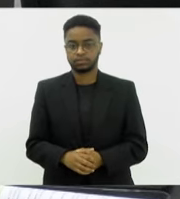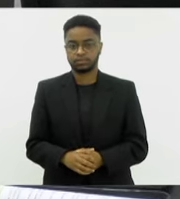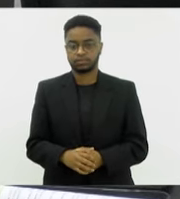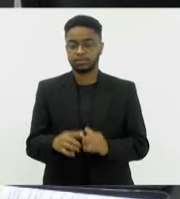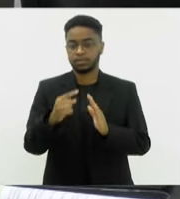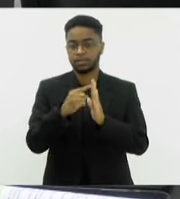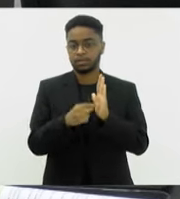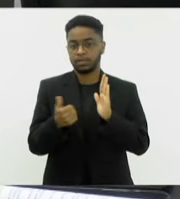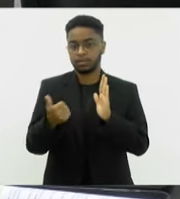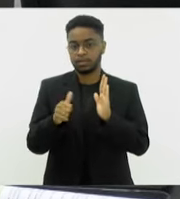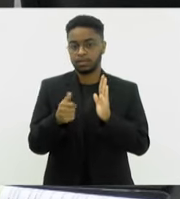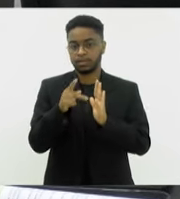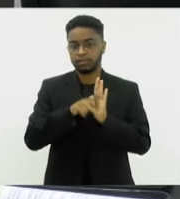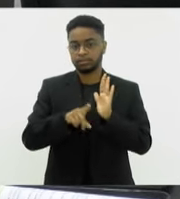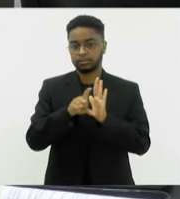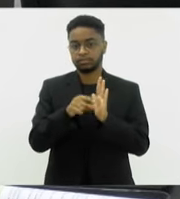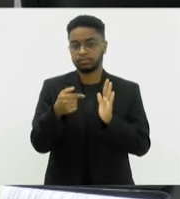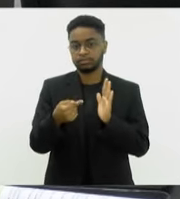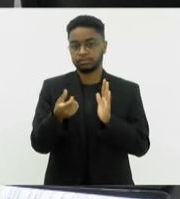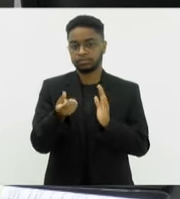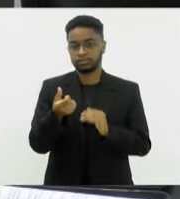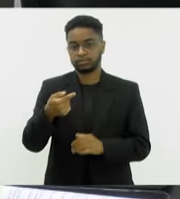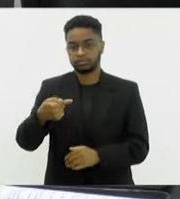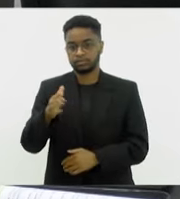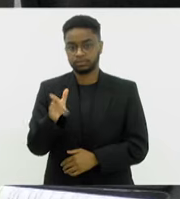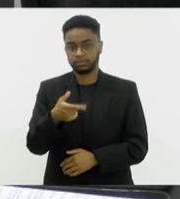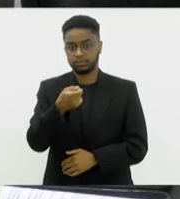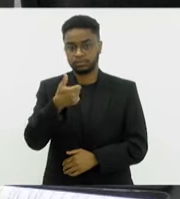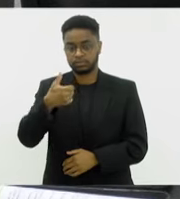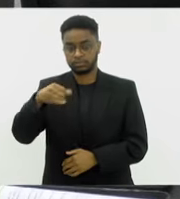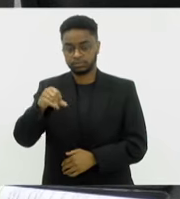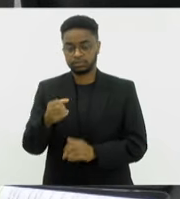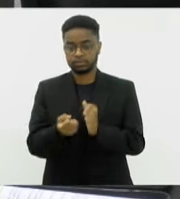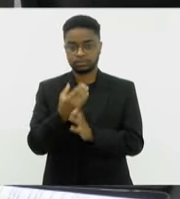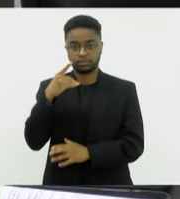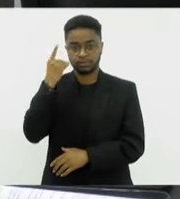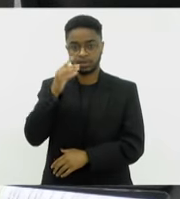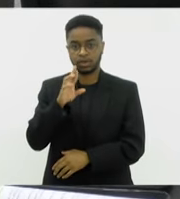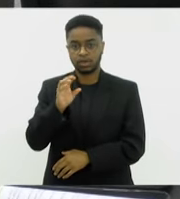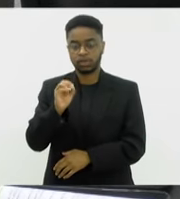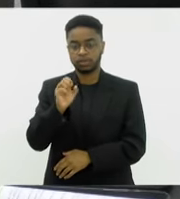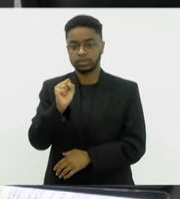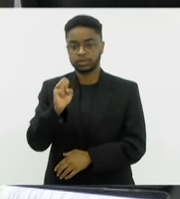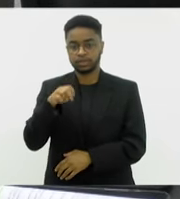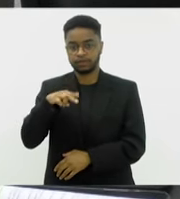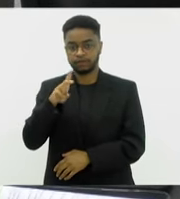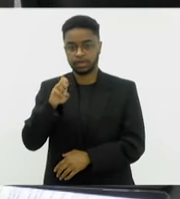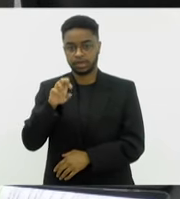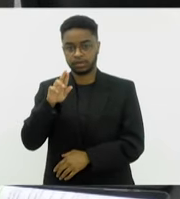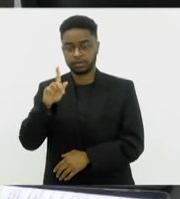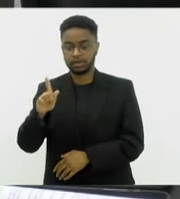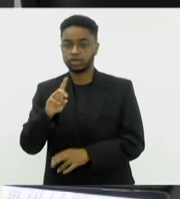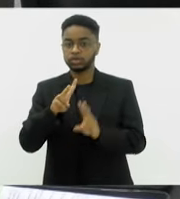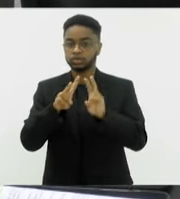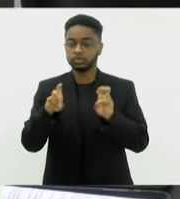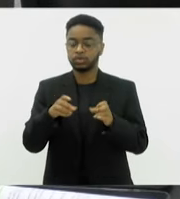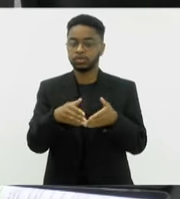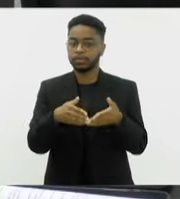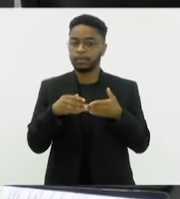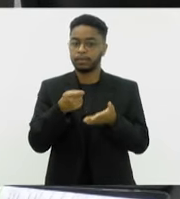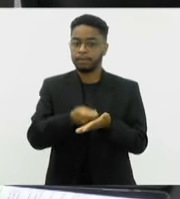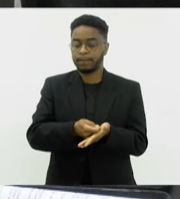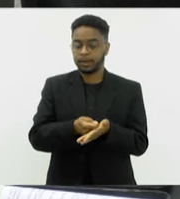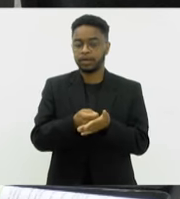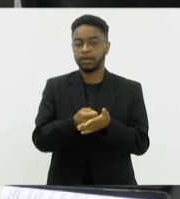Item 11 da pauta, projeto de lei 767/2019, de autoria do deputado Rosenberg Reis, que dispõe sobre a isenção do imposto sobre a propriedade de